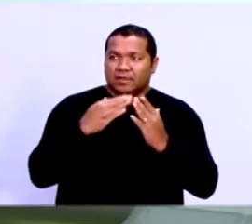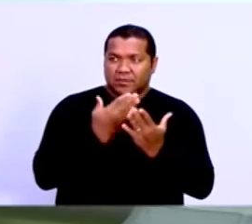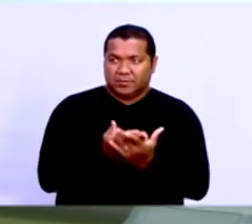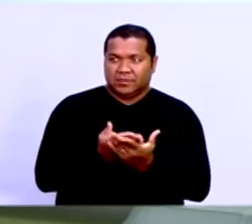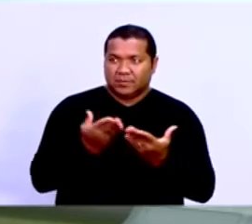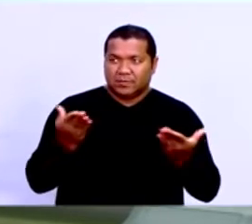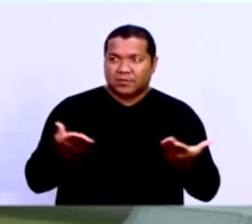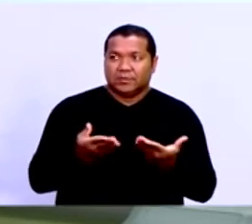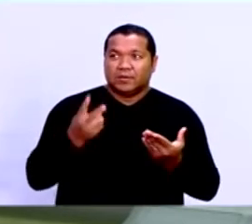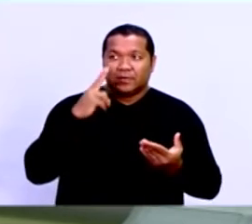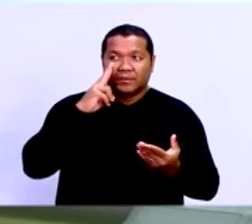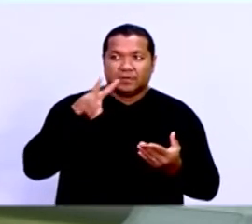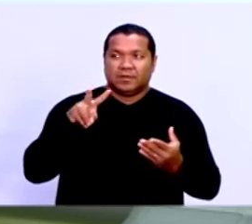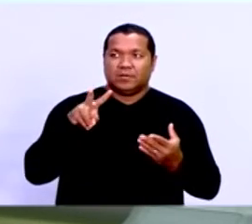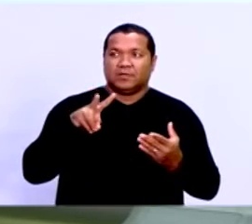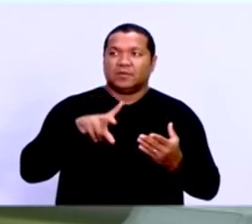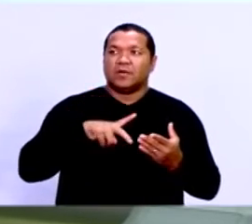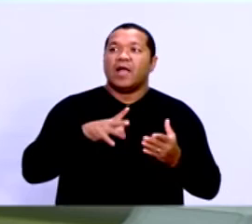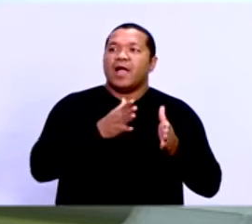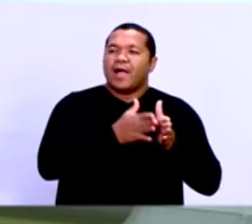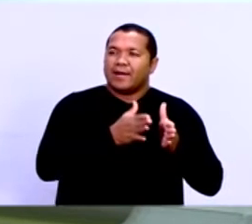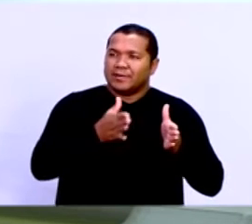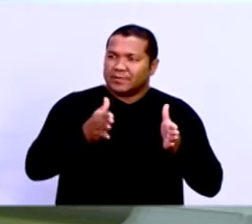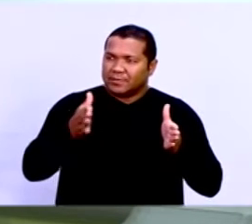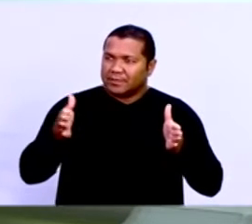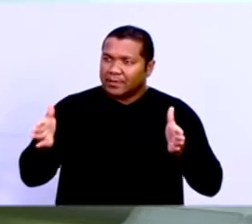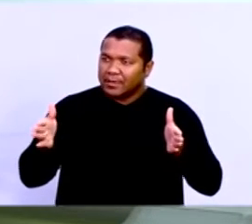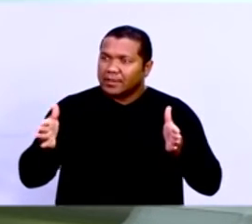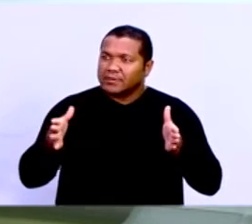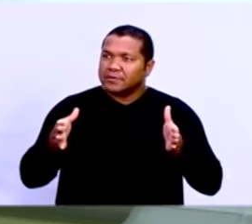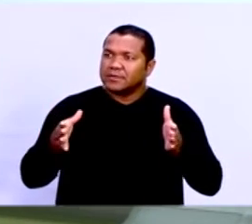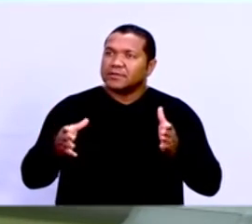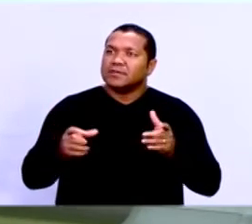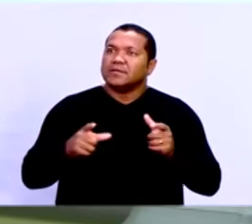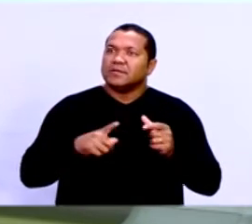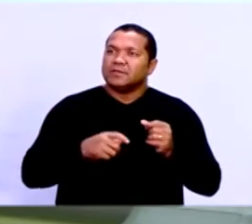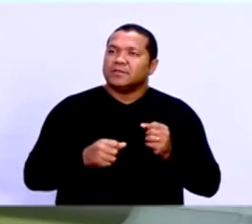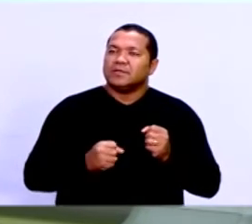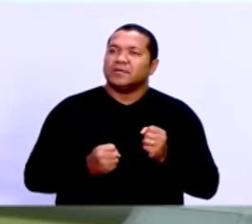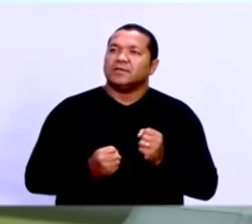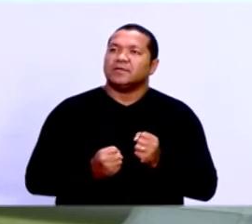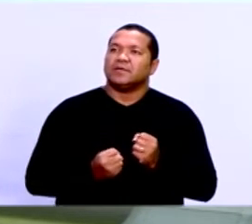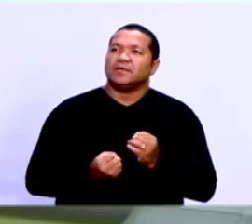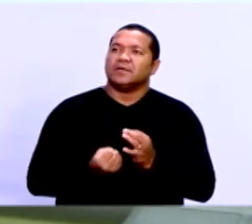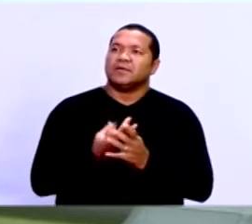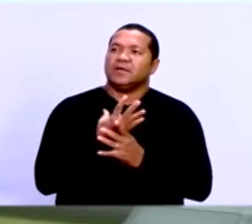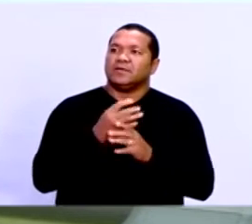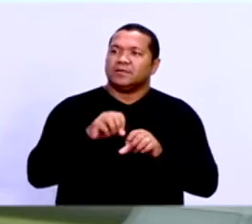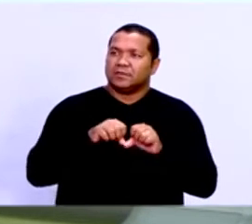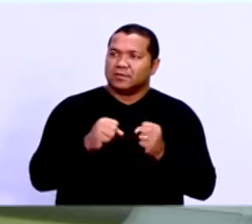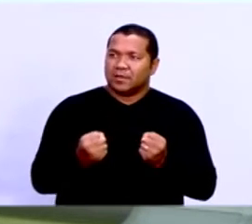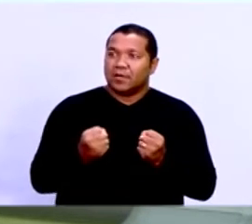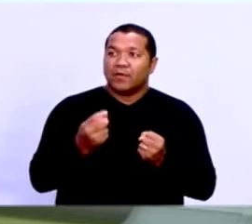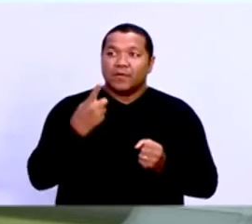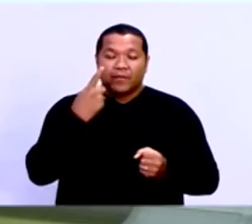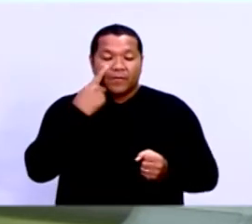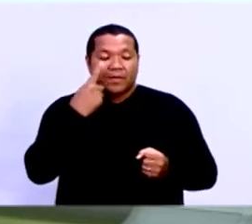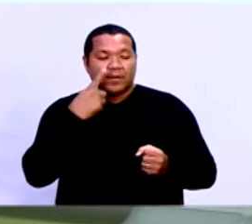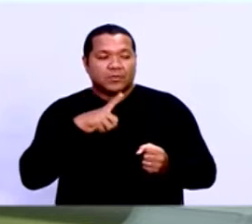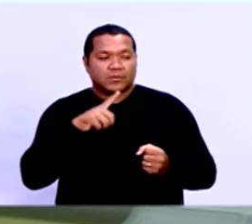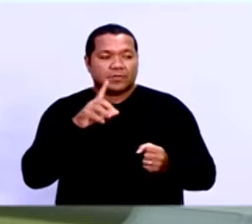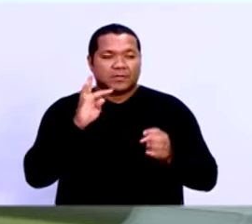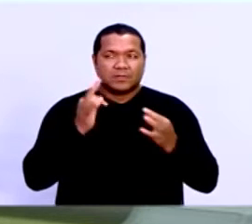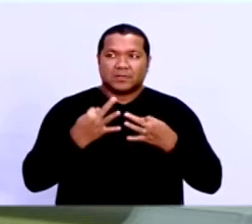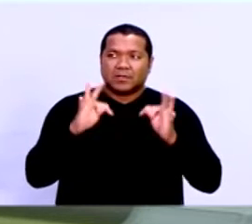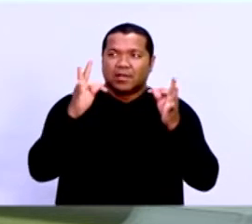hoje nós vimos aí as fases do desenvolvimento vimos a uma técnica de visão